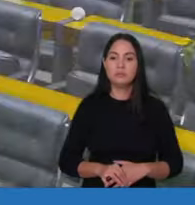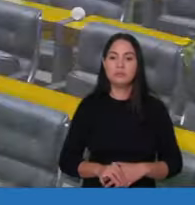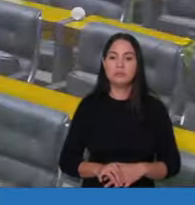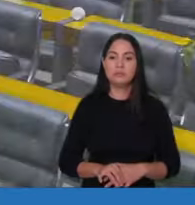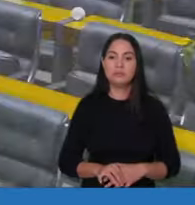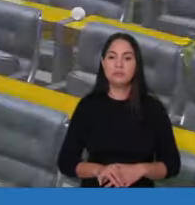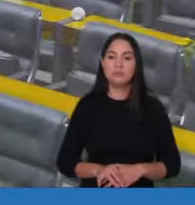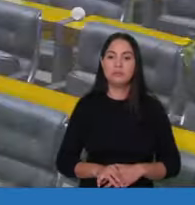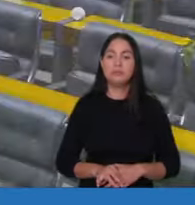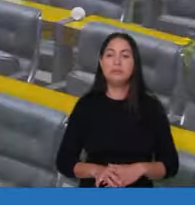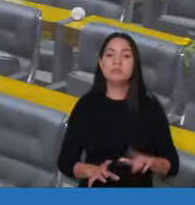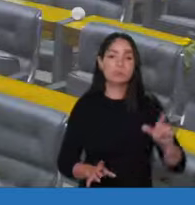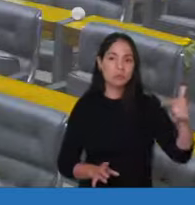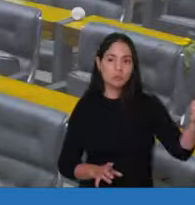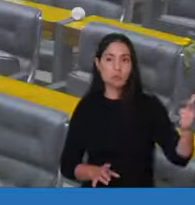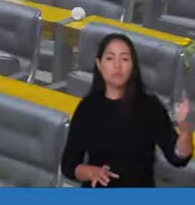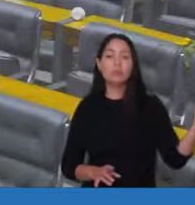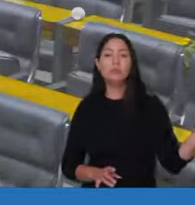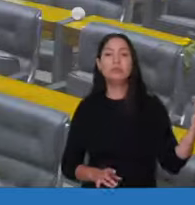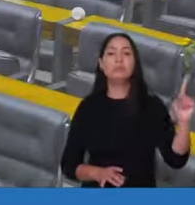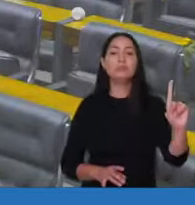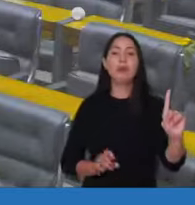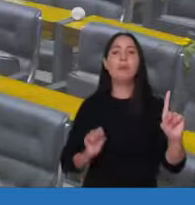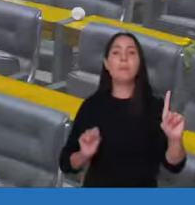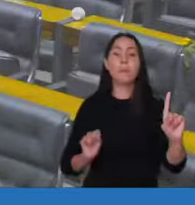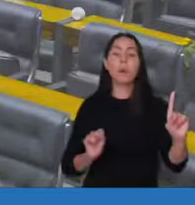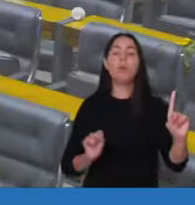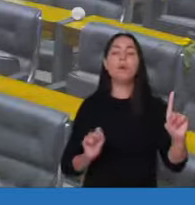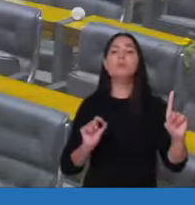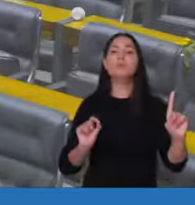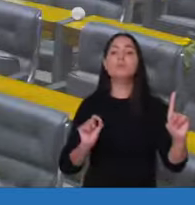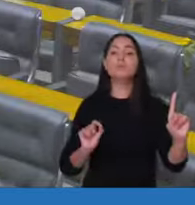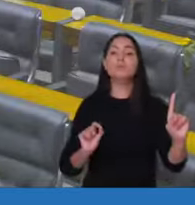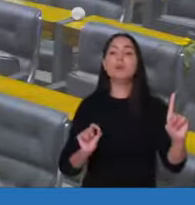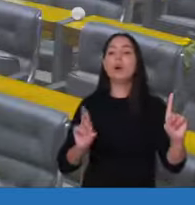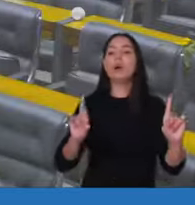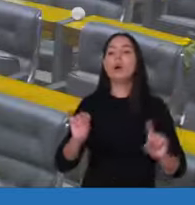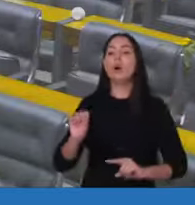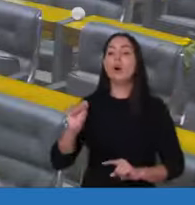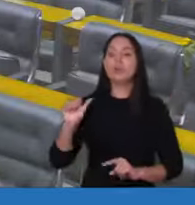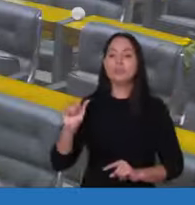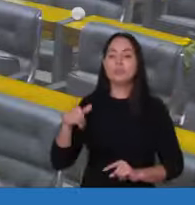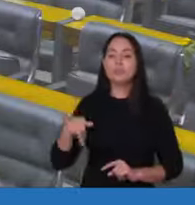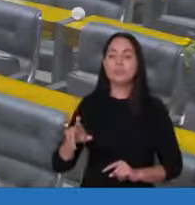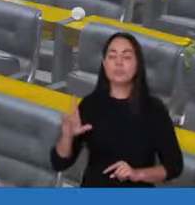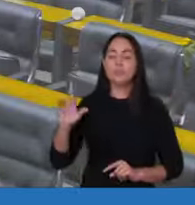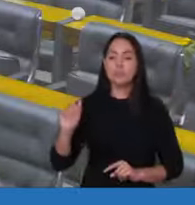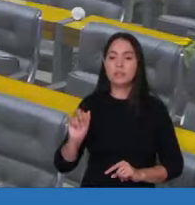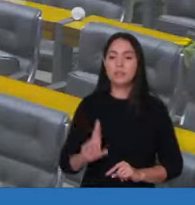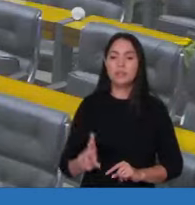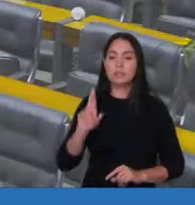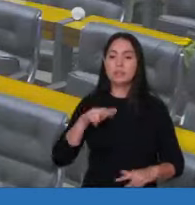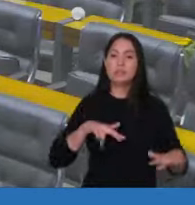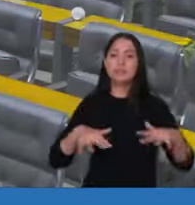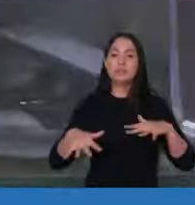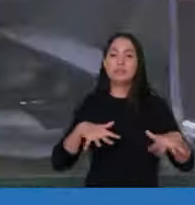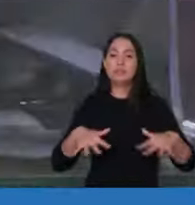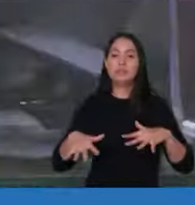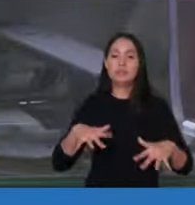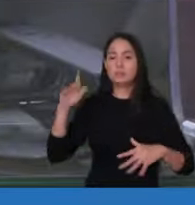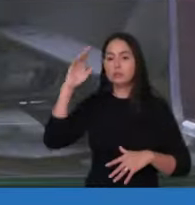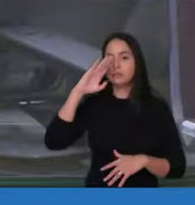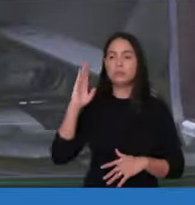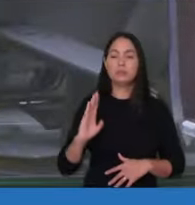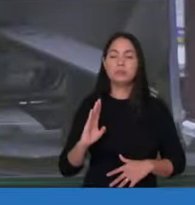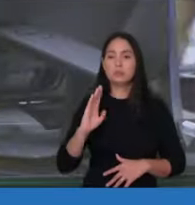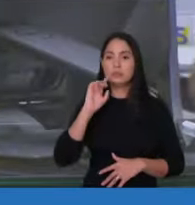Logo depois, já pode se dirigir à tribuna, à outra tribuna, a senhora Rosa Negra, representando o Movimento Nacional, Movimento